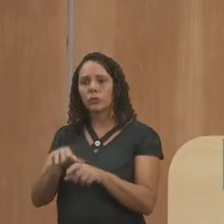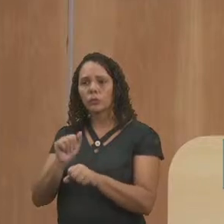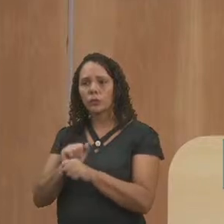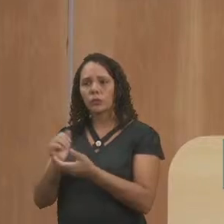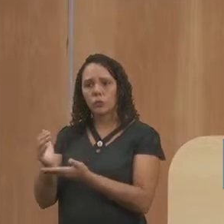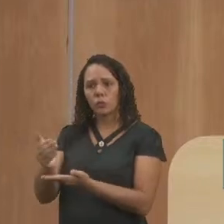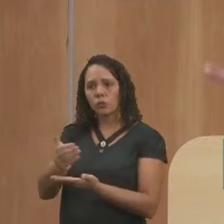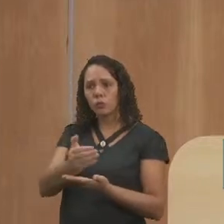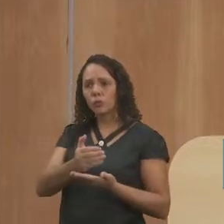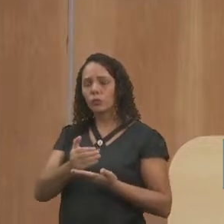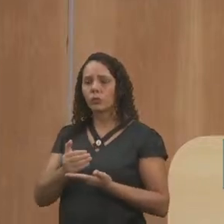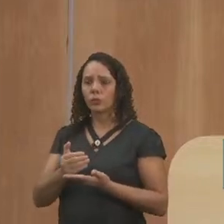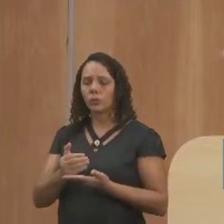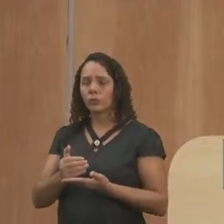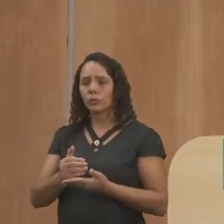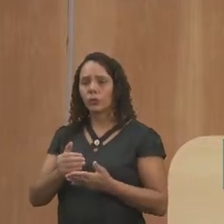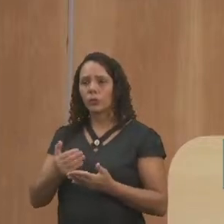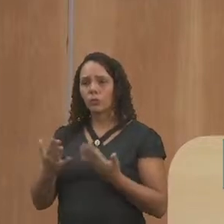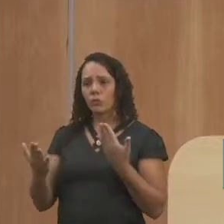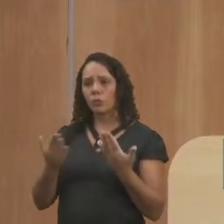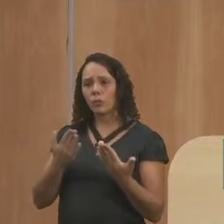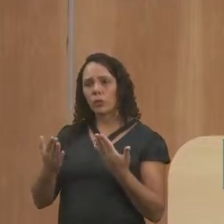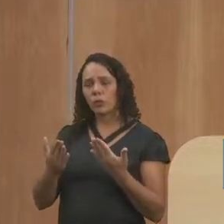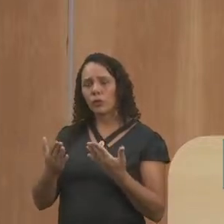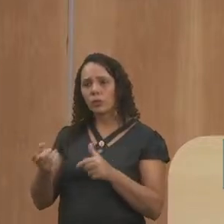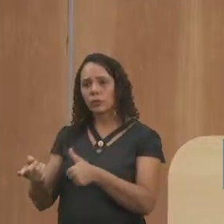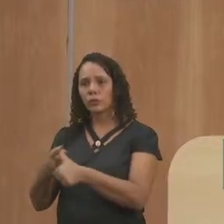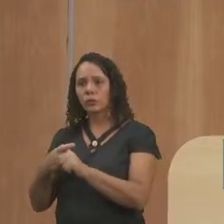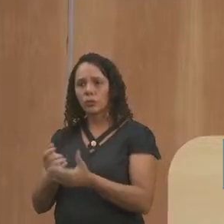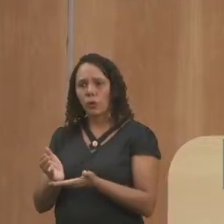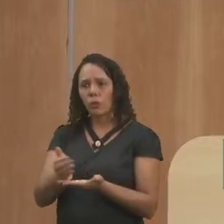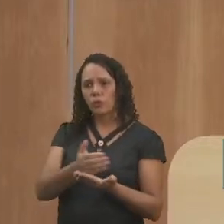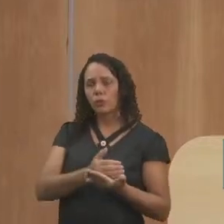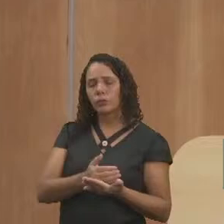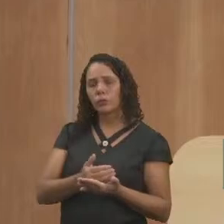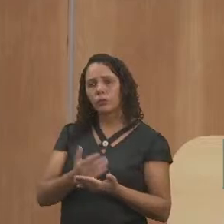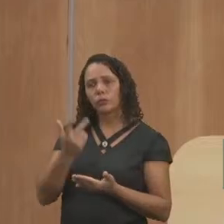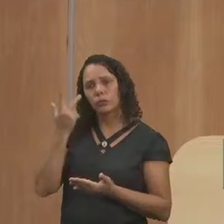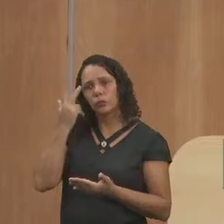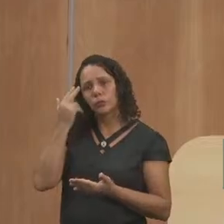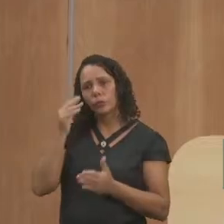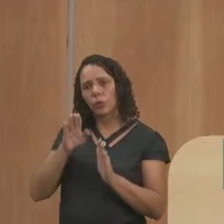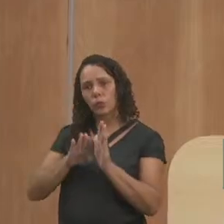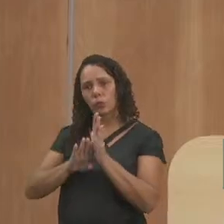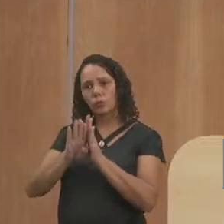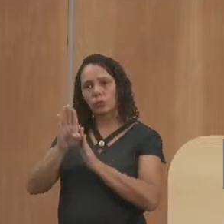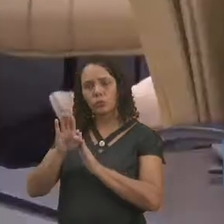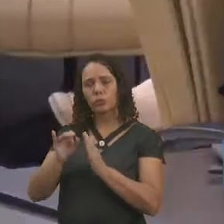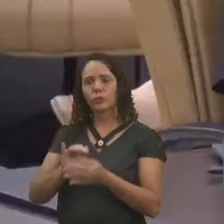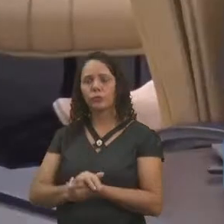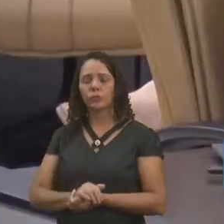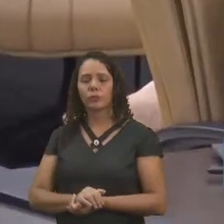receita, né? Então, quando a gente compara a dívida sobre a receita, naturalmente esse indicador sobe.